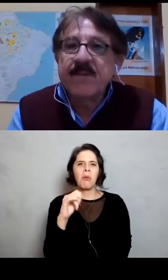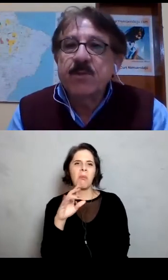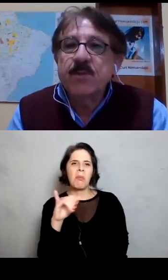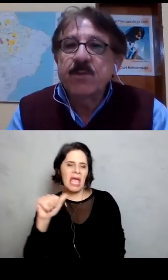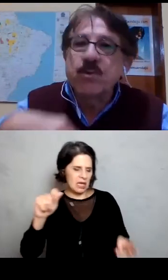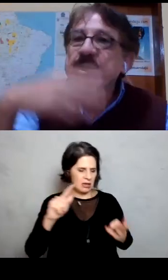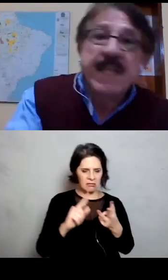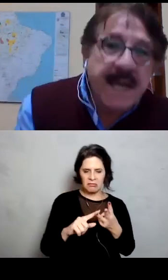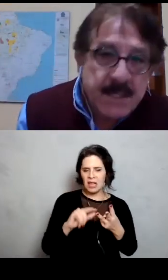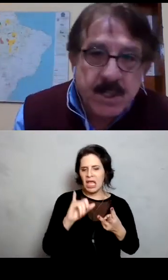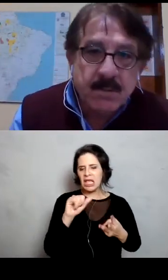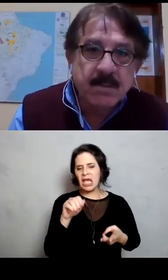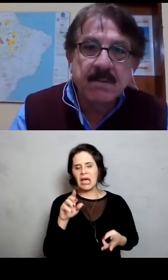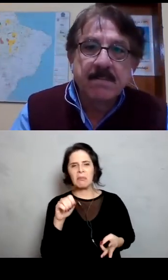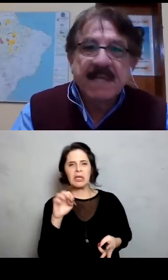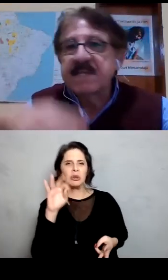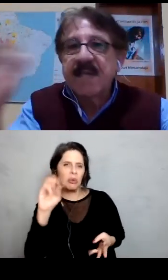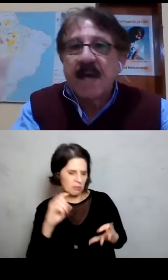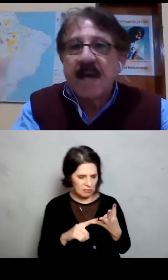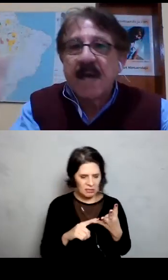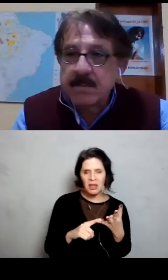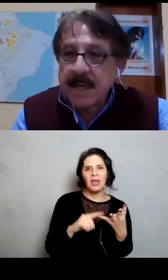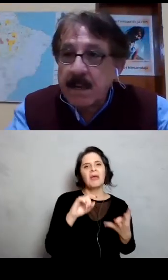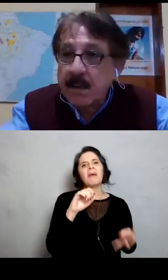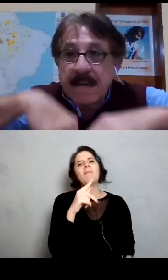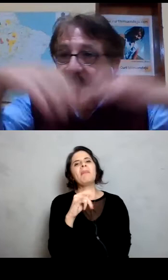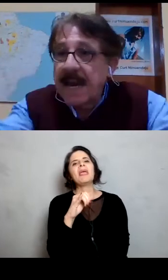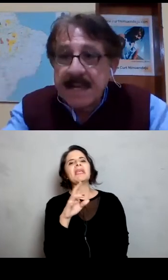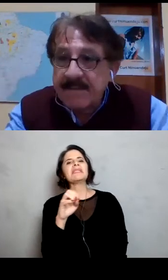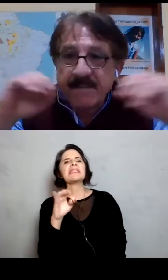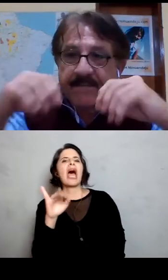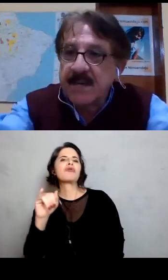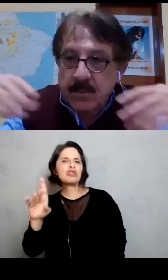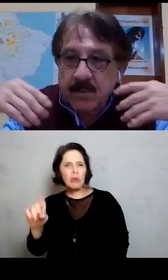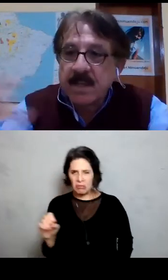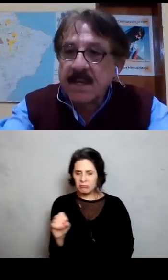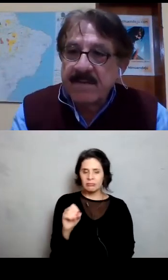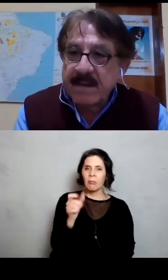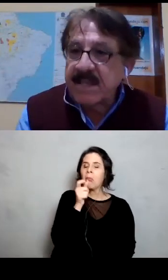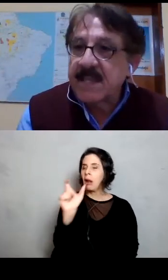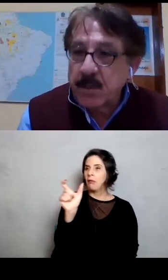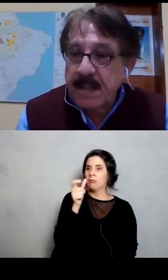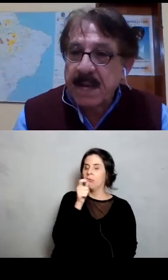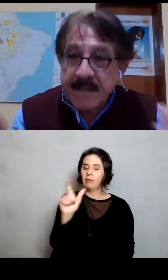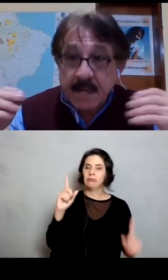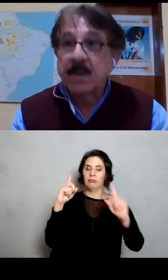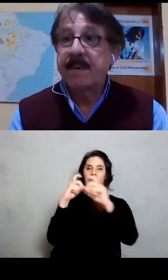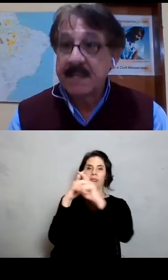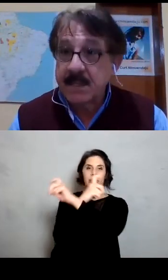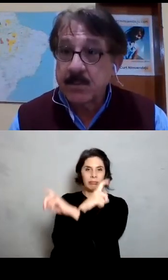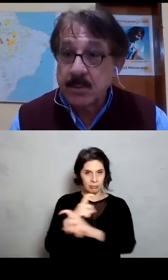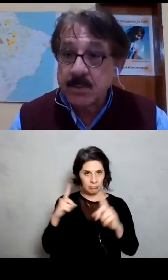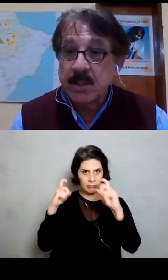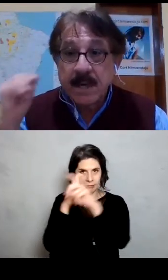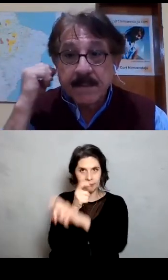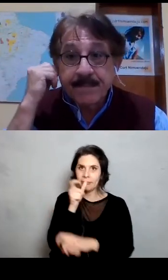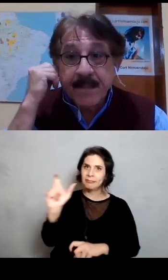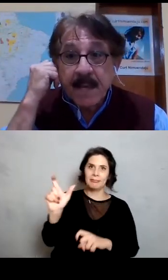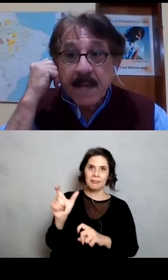uma das áreas inventadas. Então, você tem lá nilótico, fotovoltaico, prosopopeia,